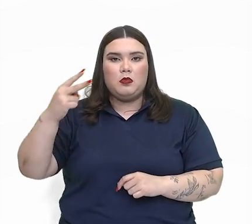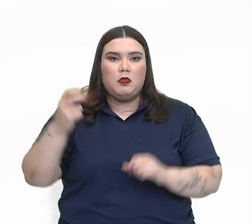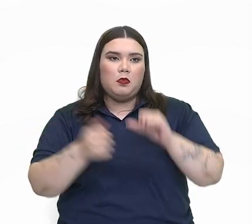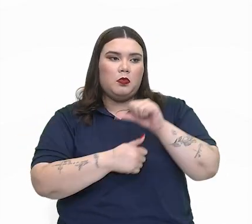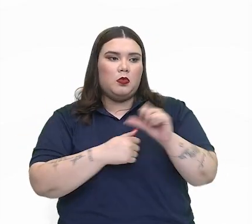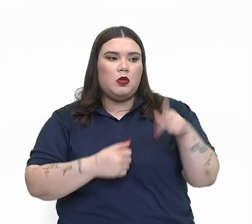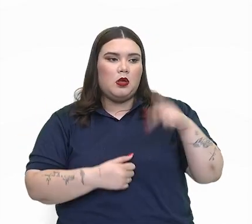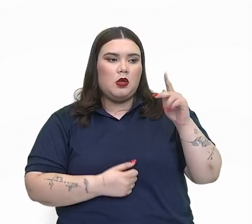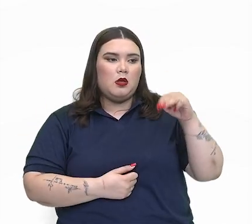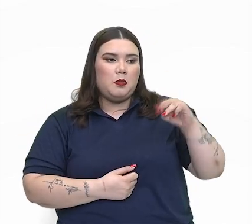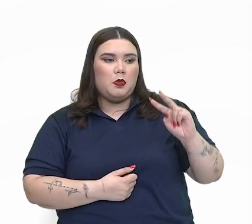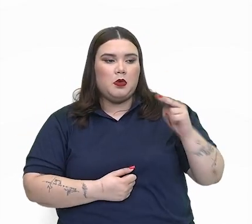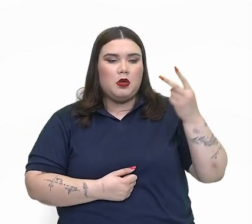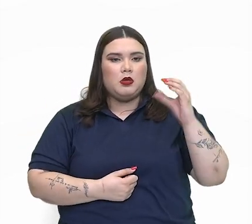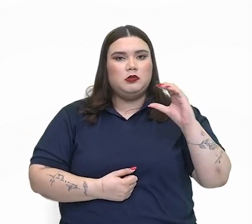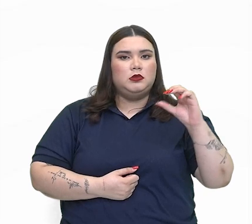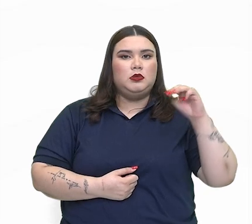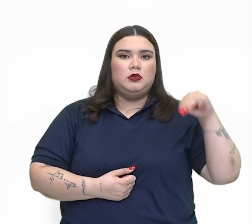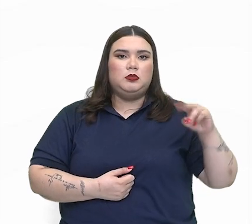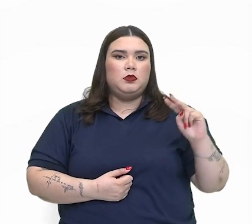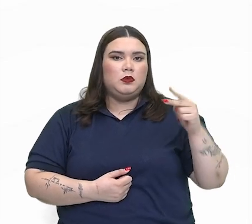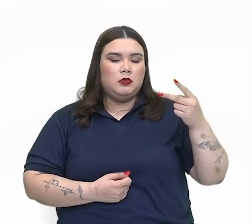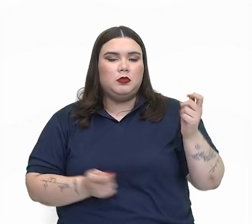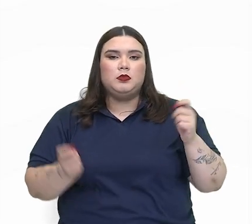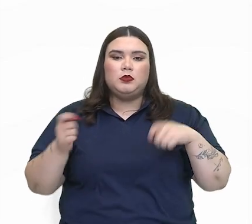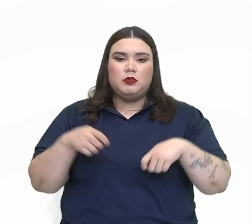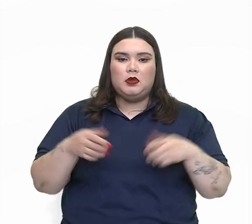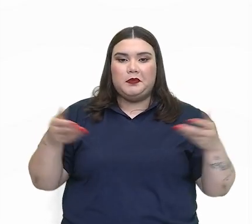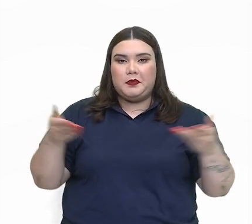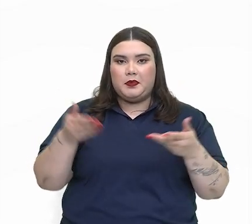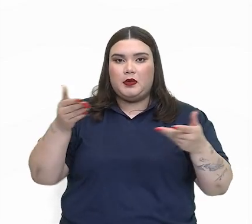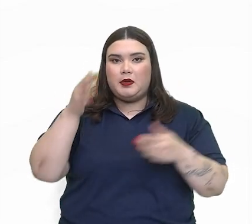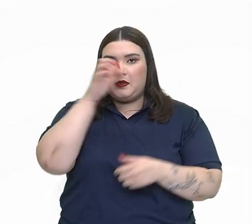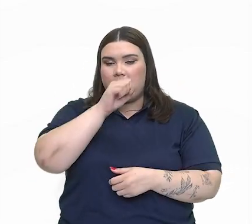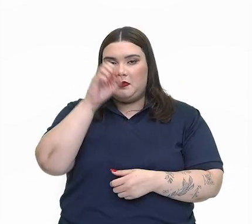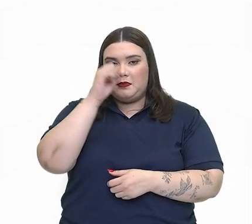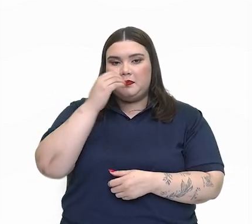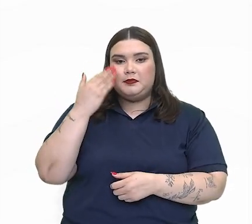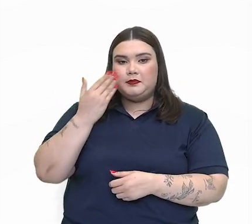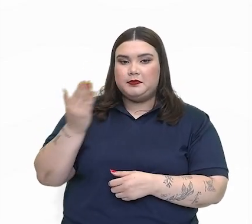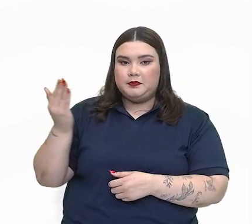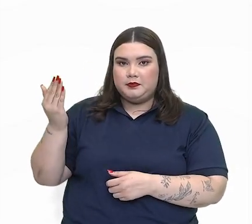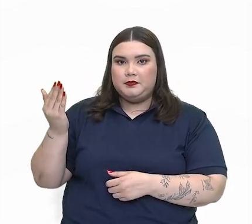eu tenho aí a mesma régua de conversão, tá?